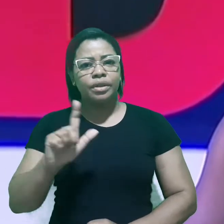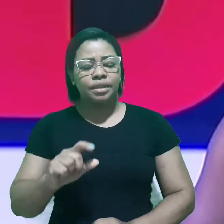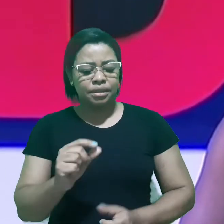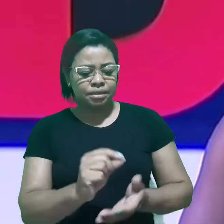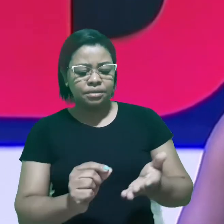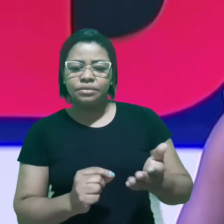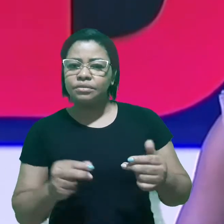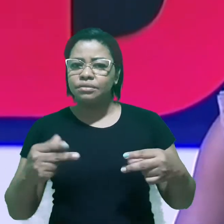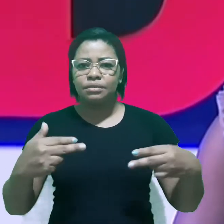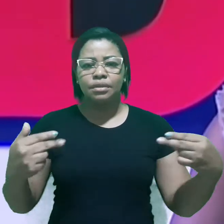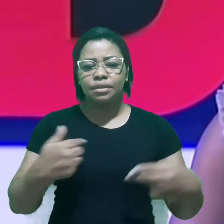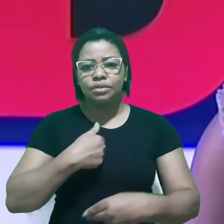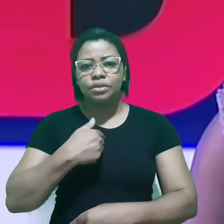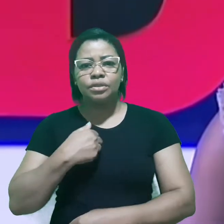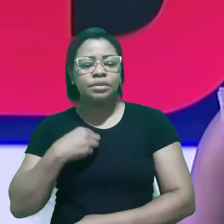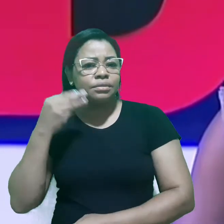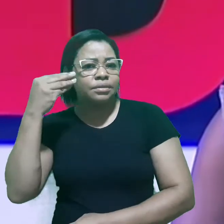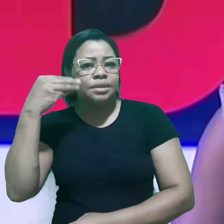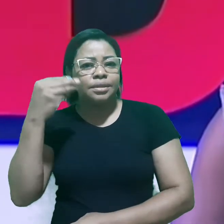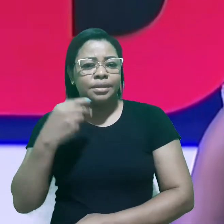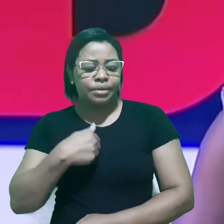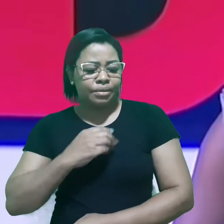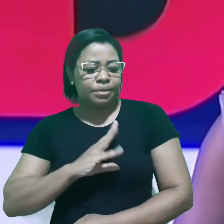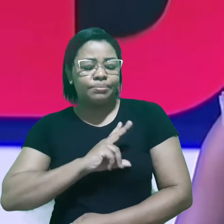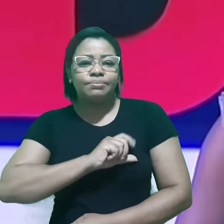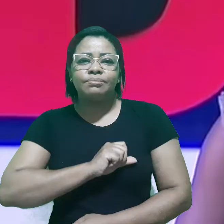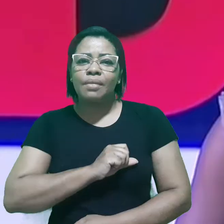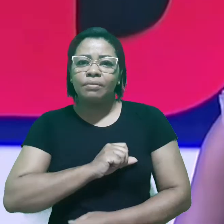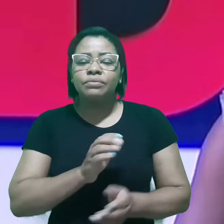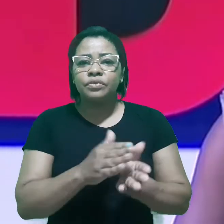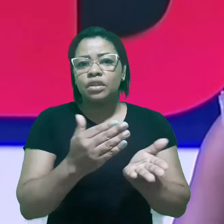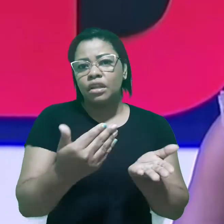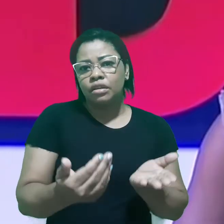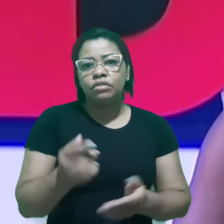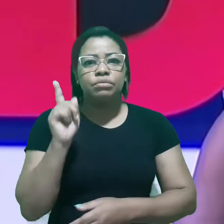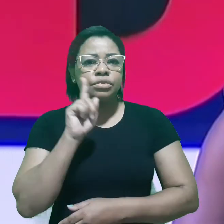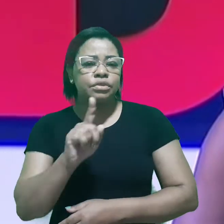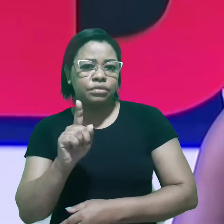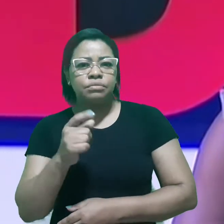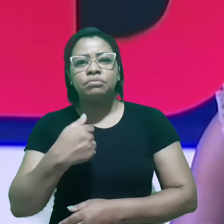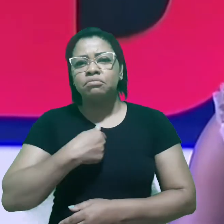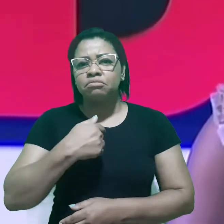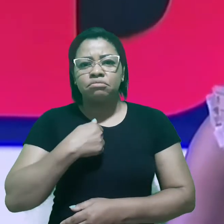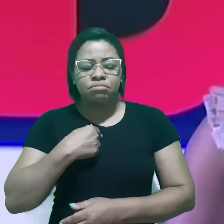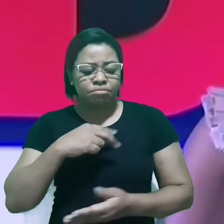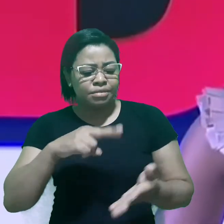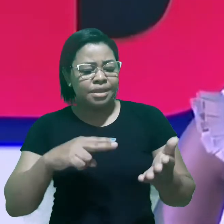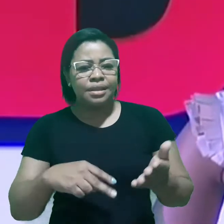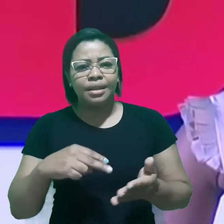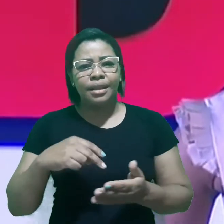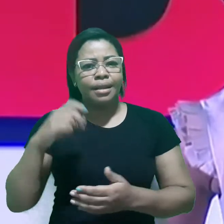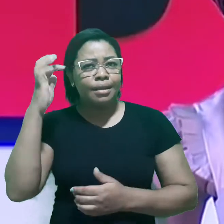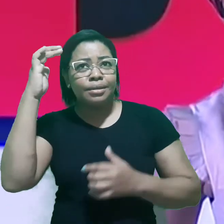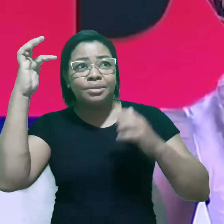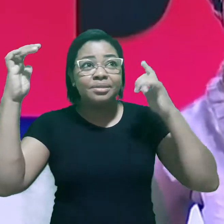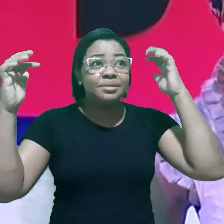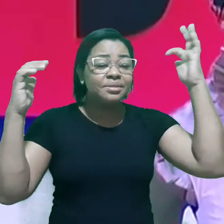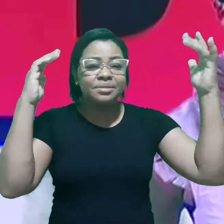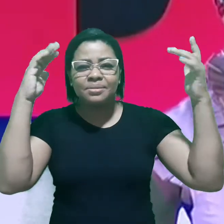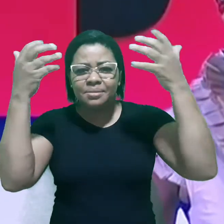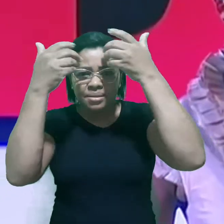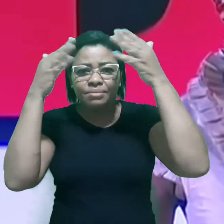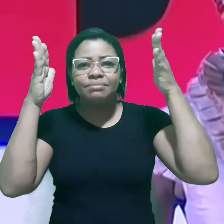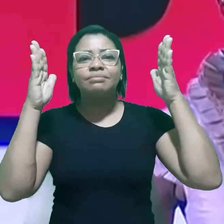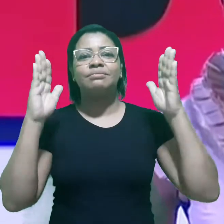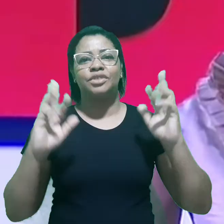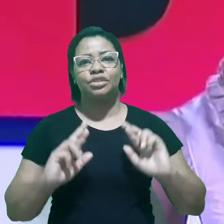amava aqueles livros americanos e britânicos que eu lia. Eles mexiam com a minha imaginação, me abriam novos mundos. Mas a consequência